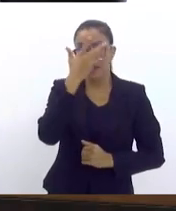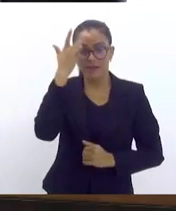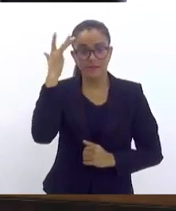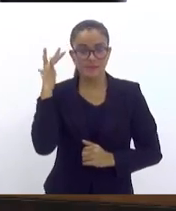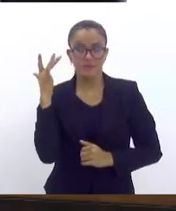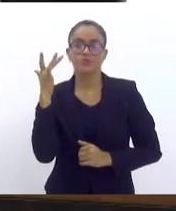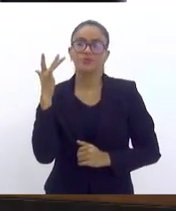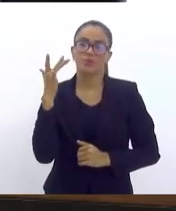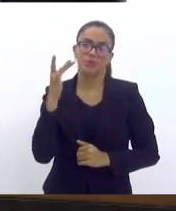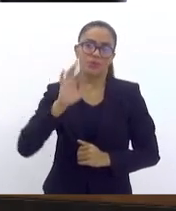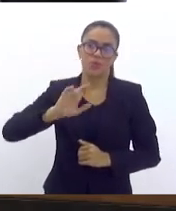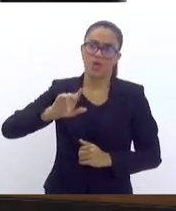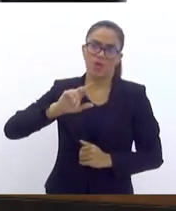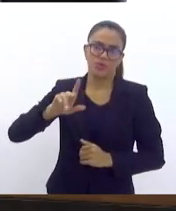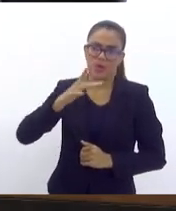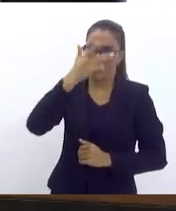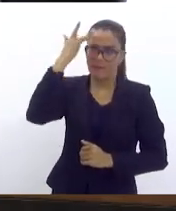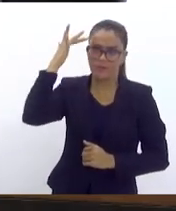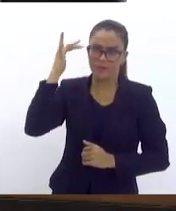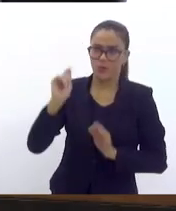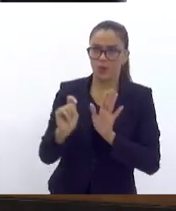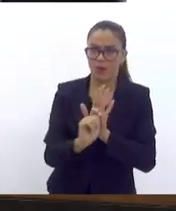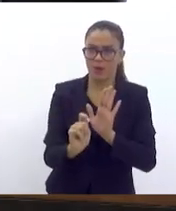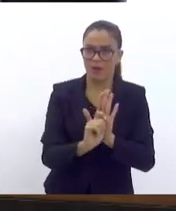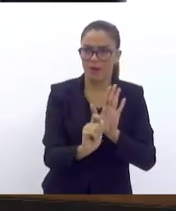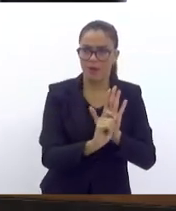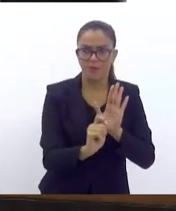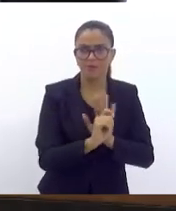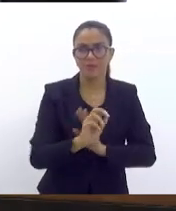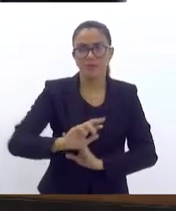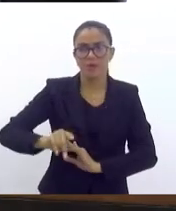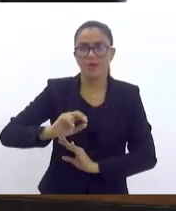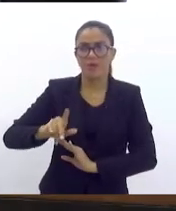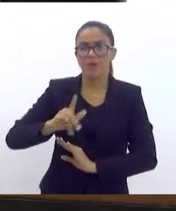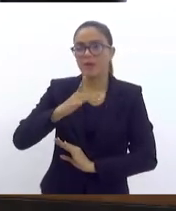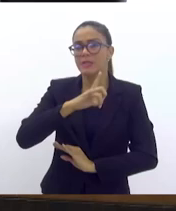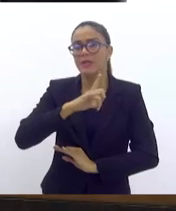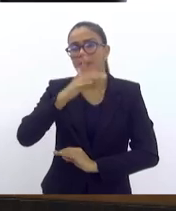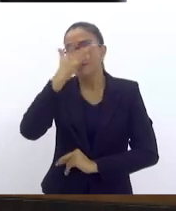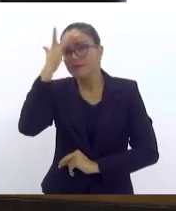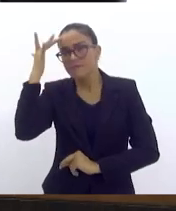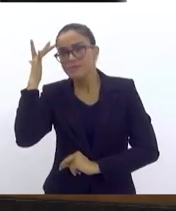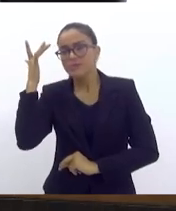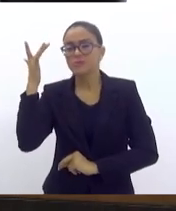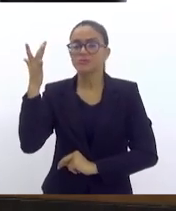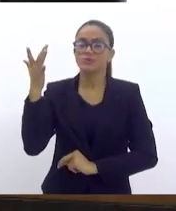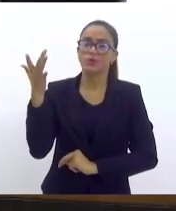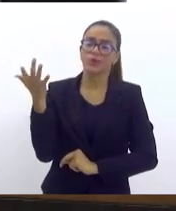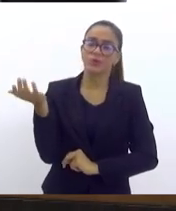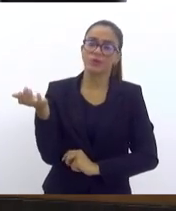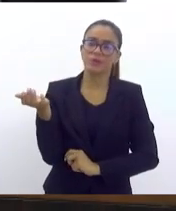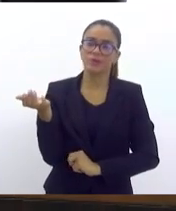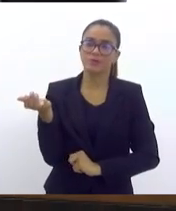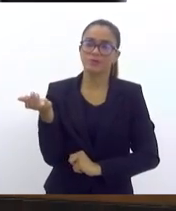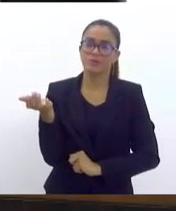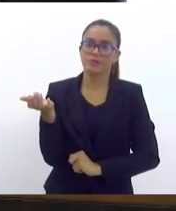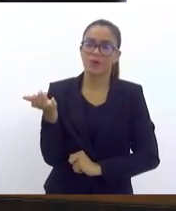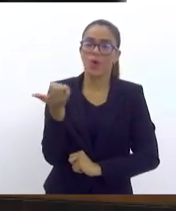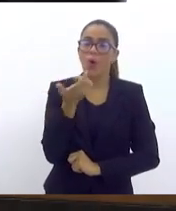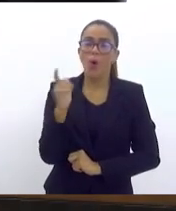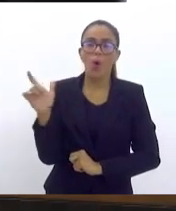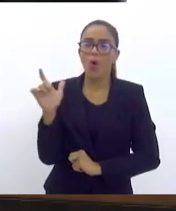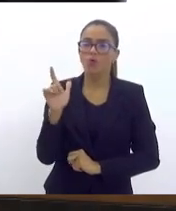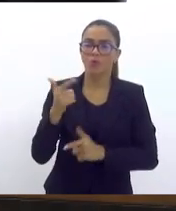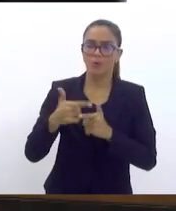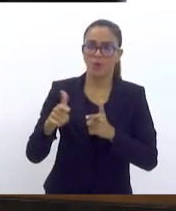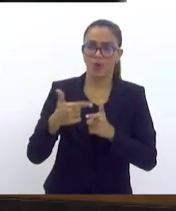não é só dependente químicos mas também pessoas que têm algum outro problema